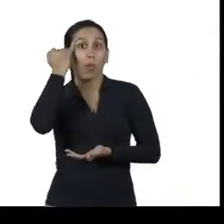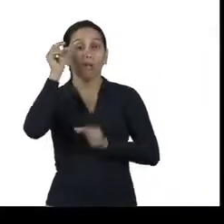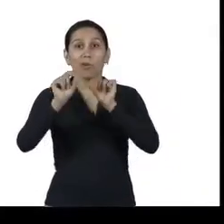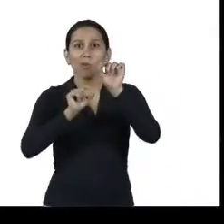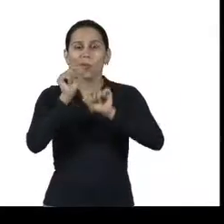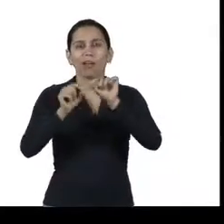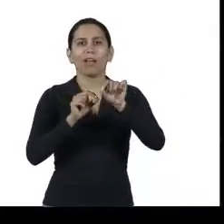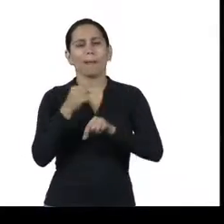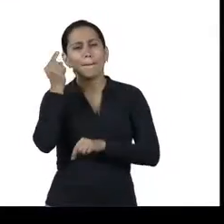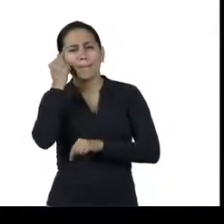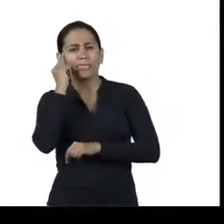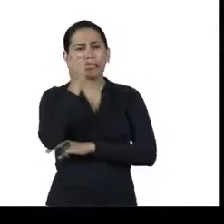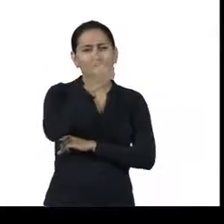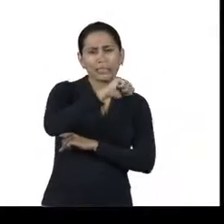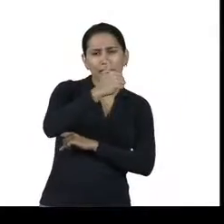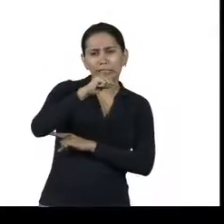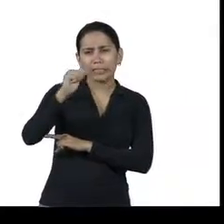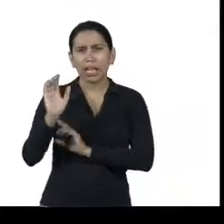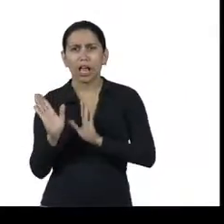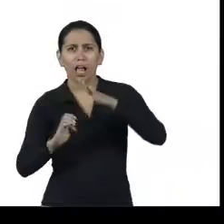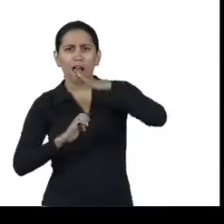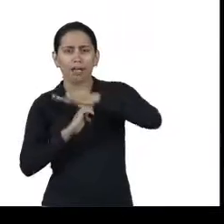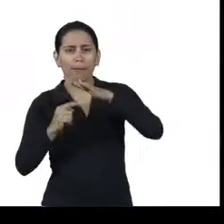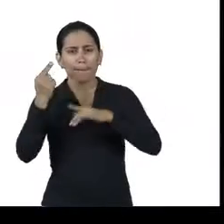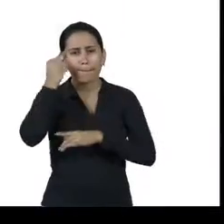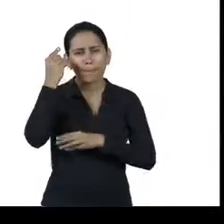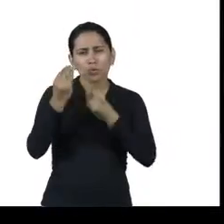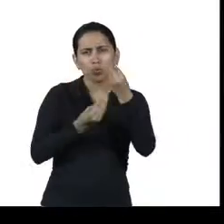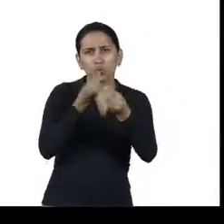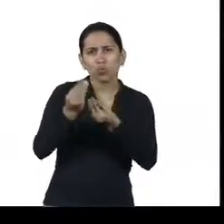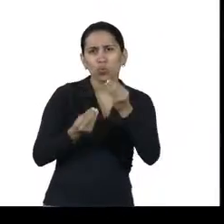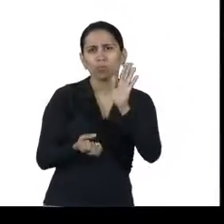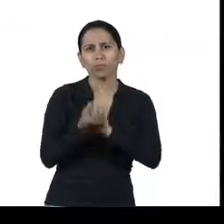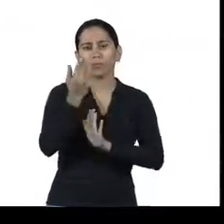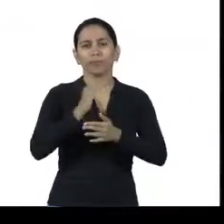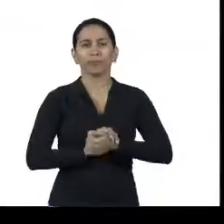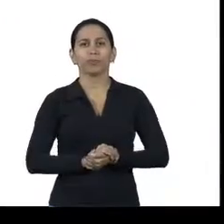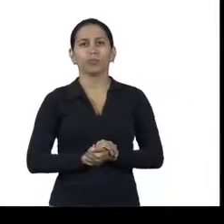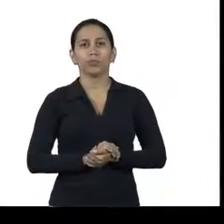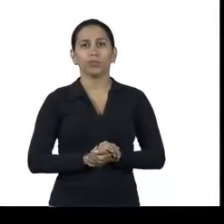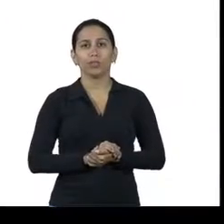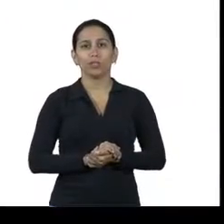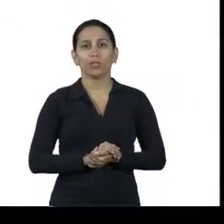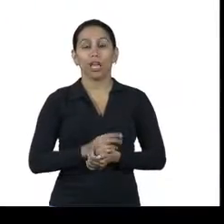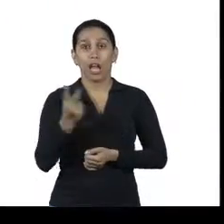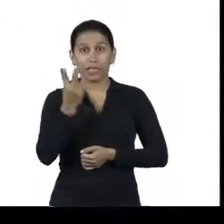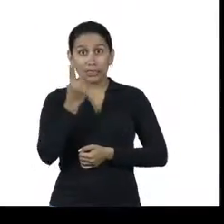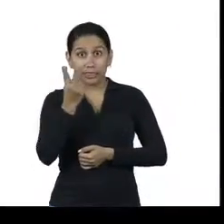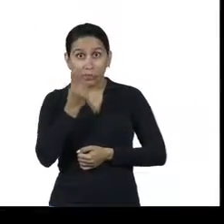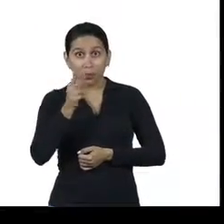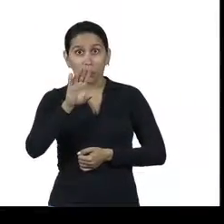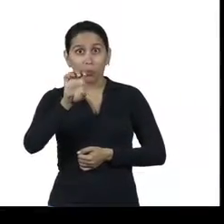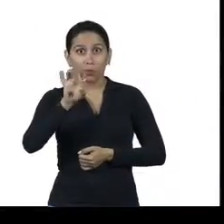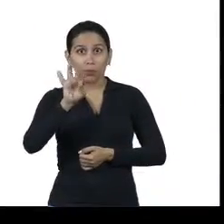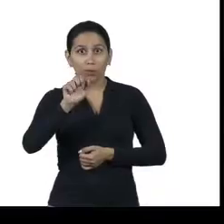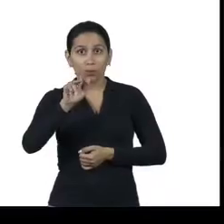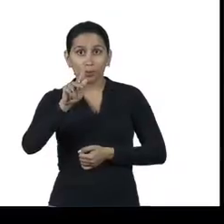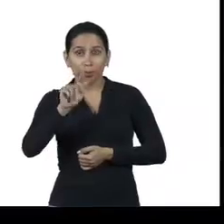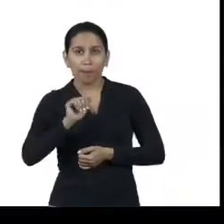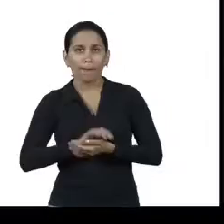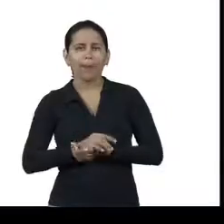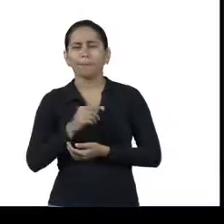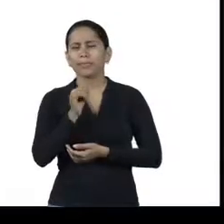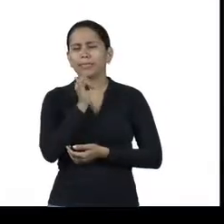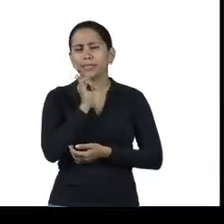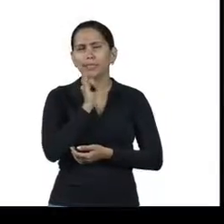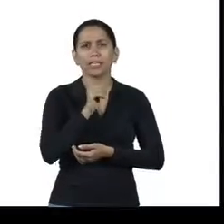de riscos elaborada pela empresa. Tela de transição. A próxima etapa pode ser implementar medidas de prevenção de riscos. Por